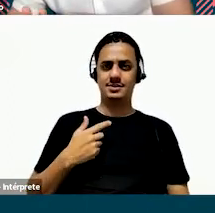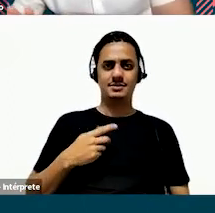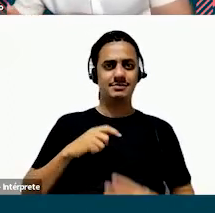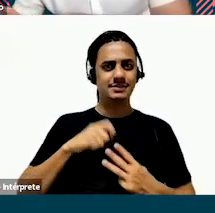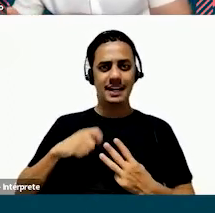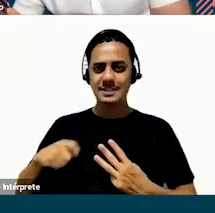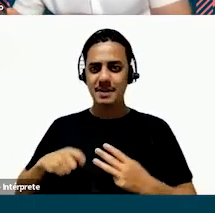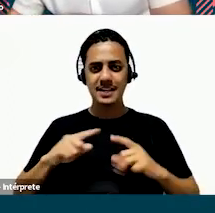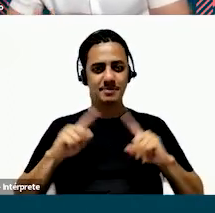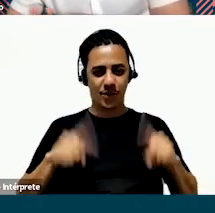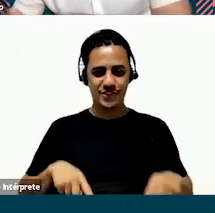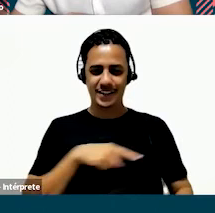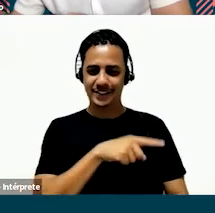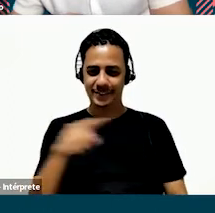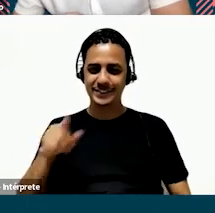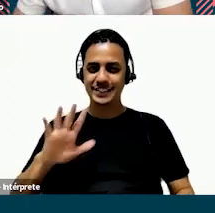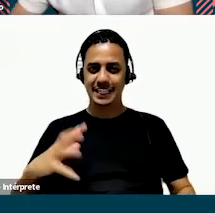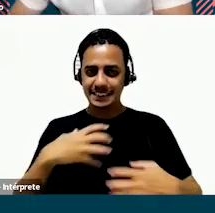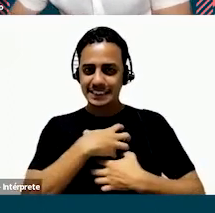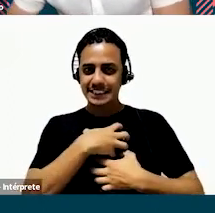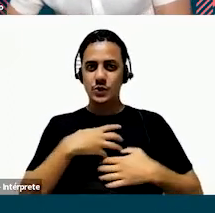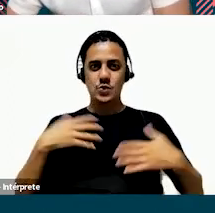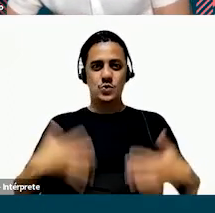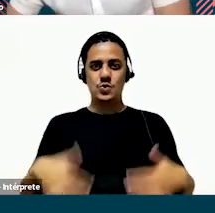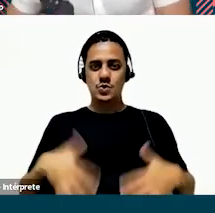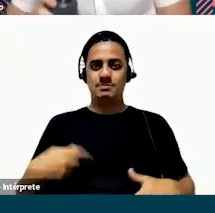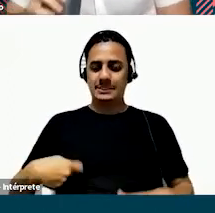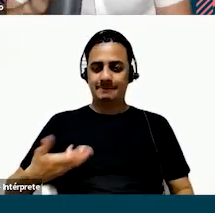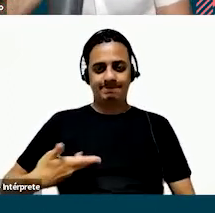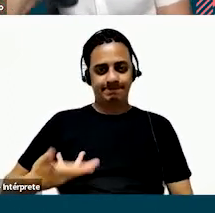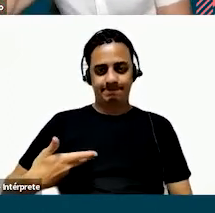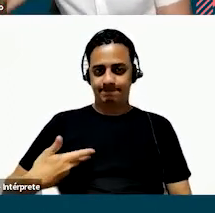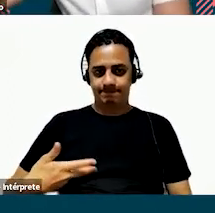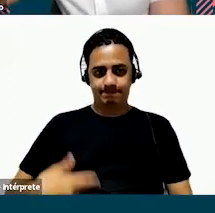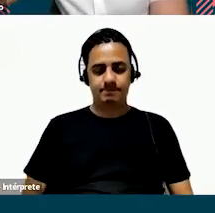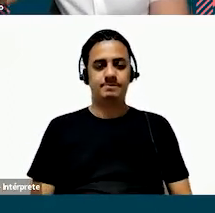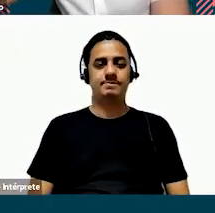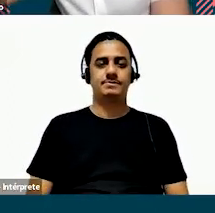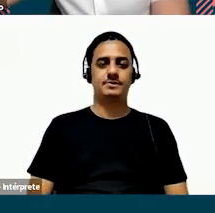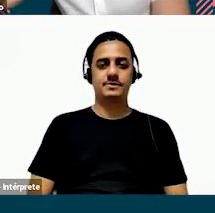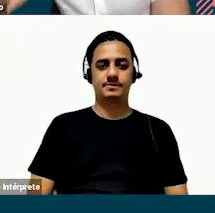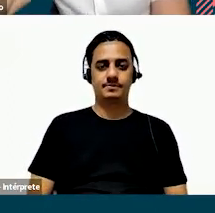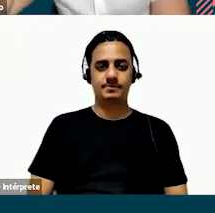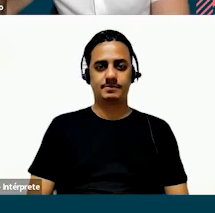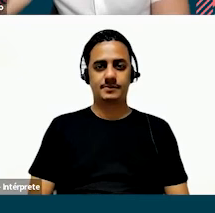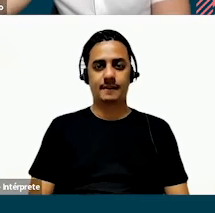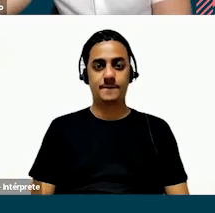conversa, assim, 3 meses para um projeto. Todo mundo aqui já deve ter passado por alguma coisa do tipo, né?